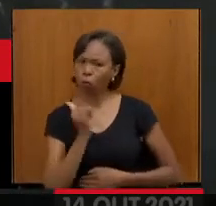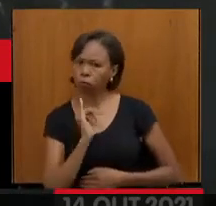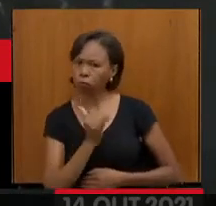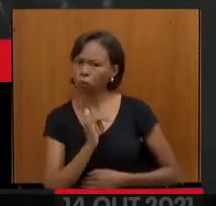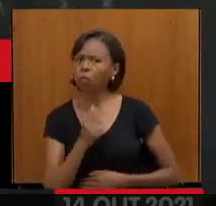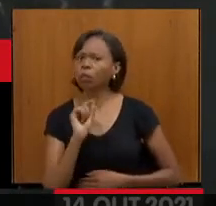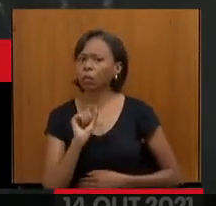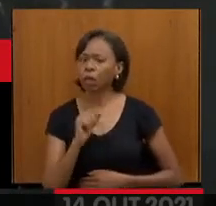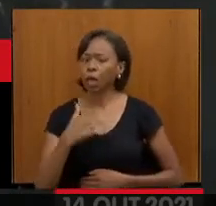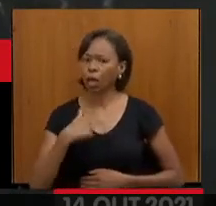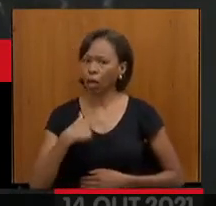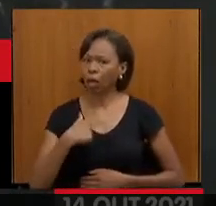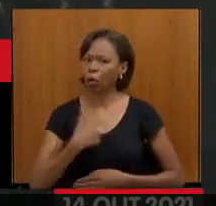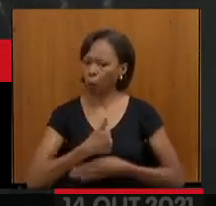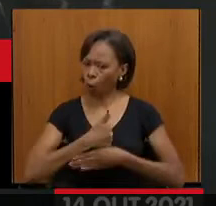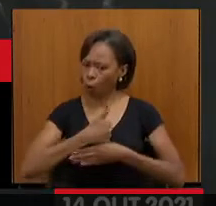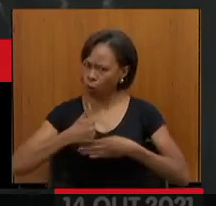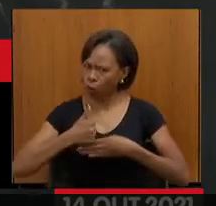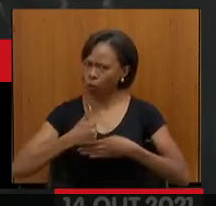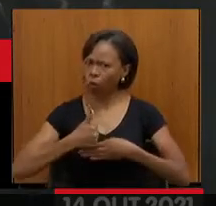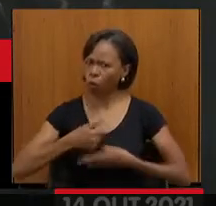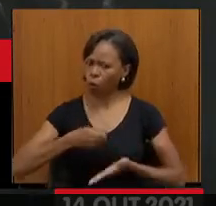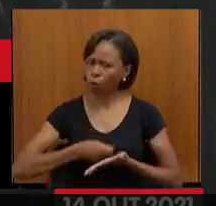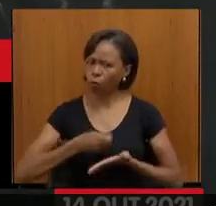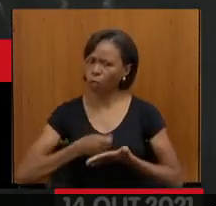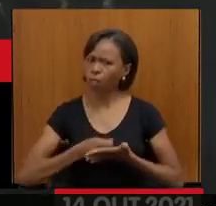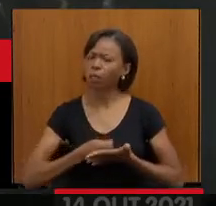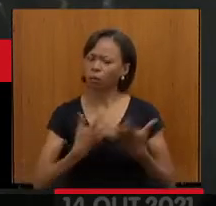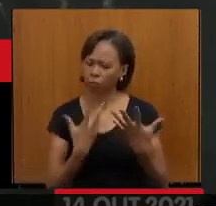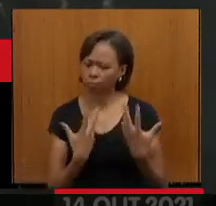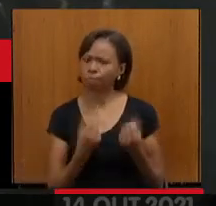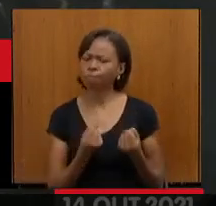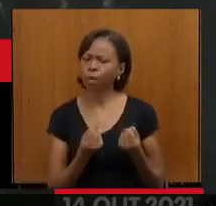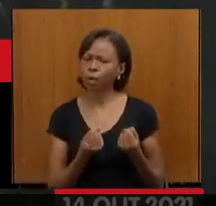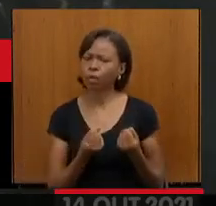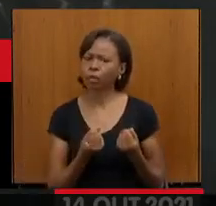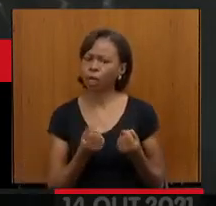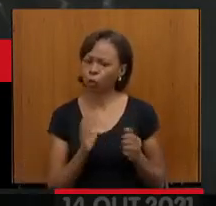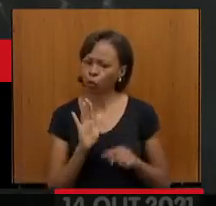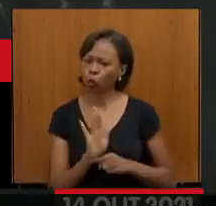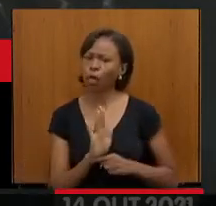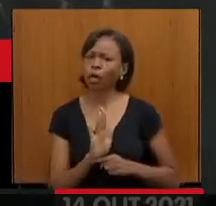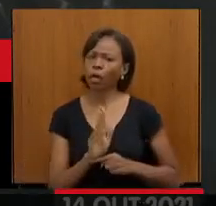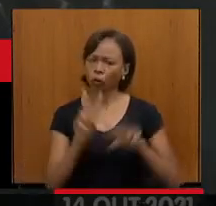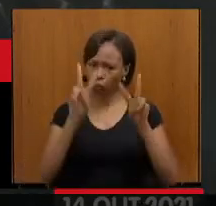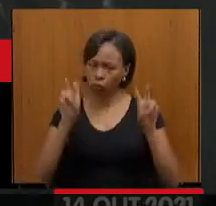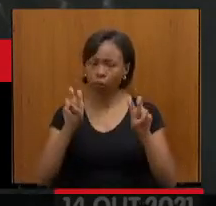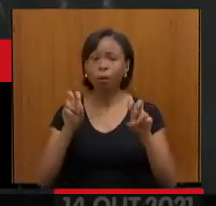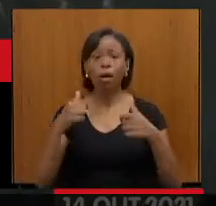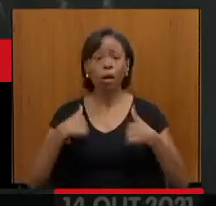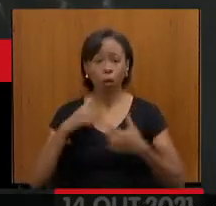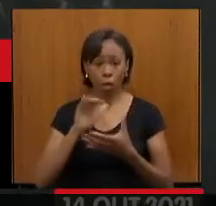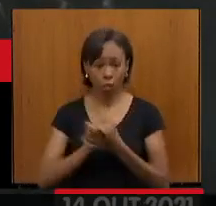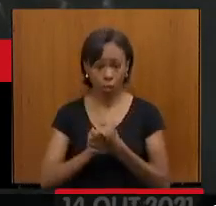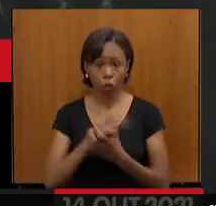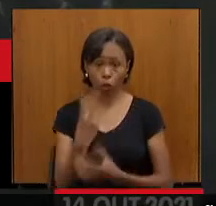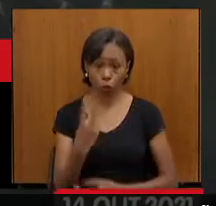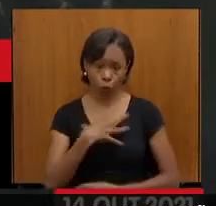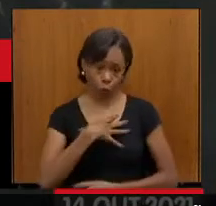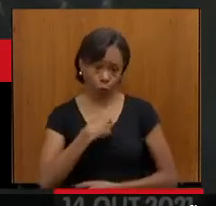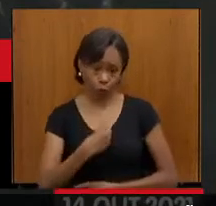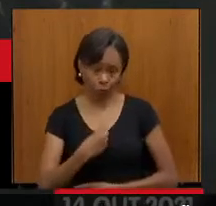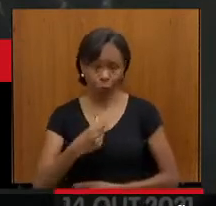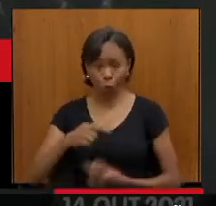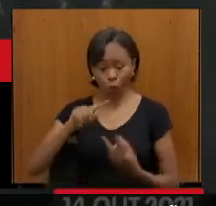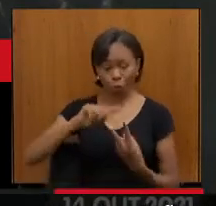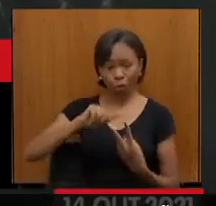de abraçar essa causa. Eu sou casado, tenho 2 filhos, e o meu primeiro filho nasceu no dia